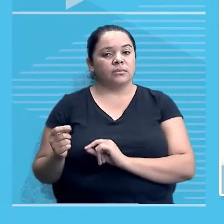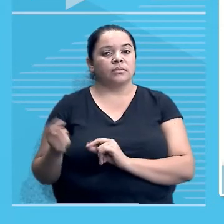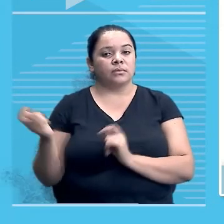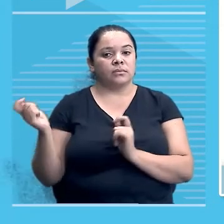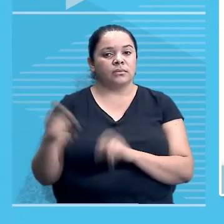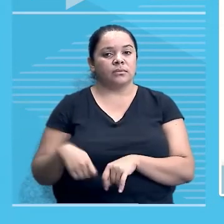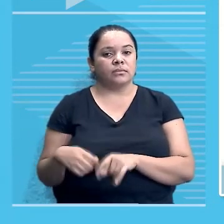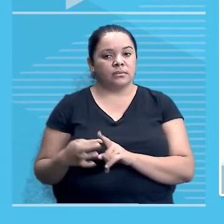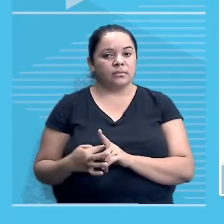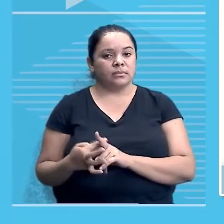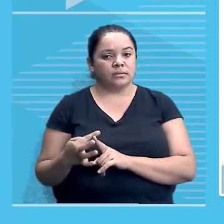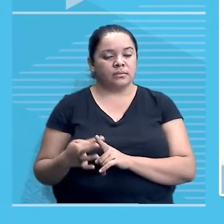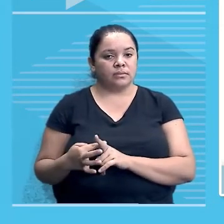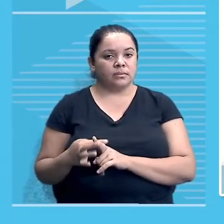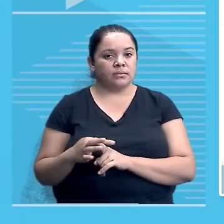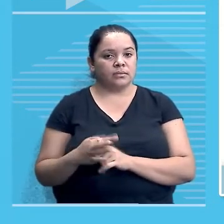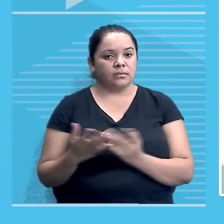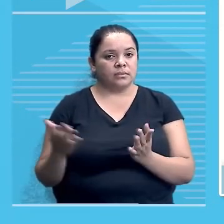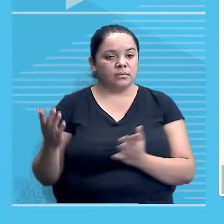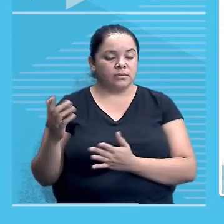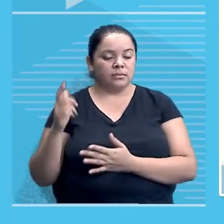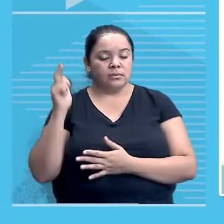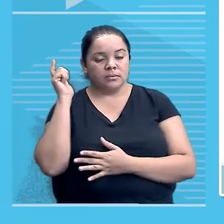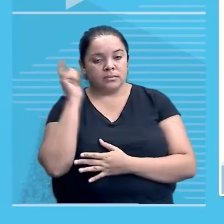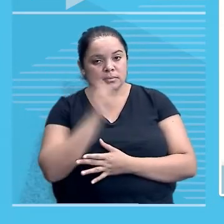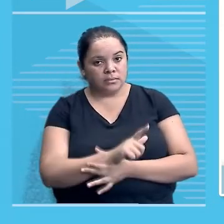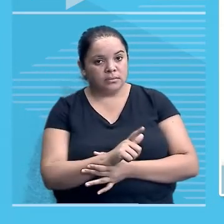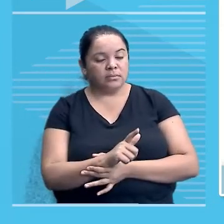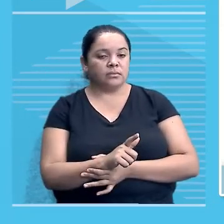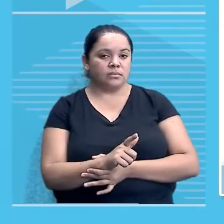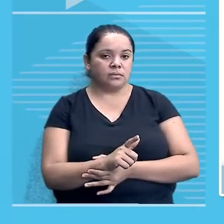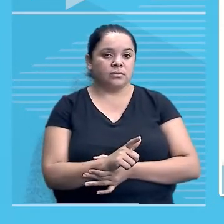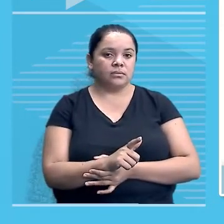você tenha conseguido entender,